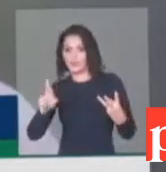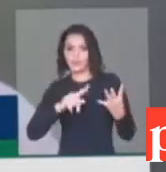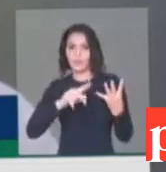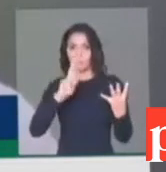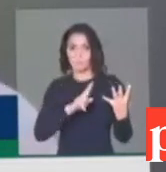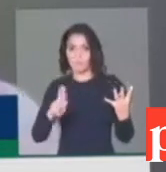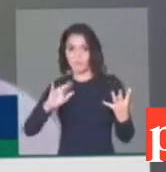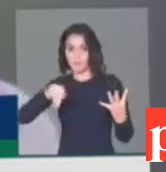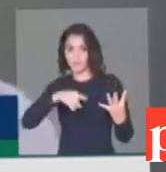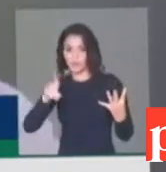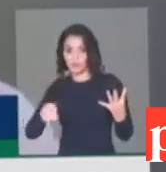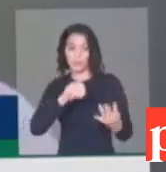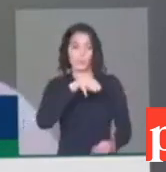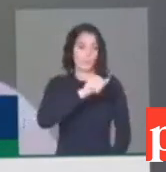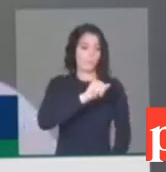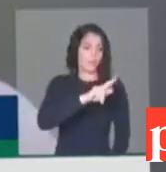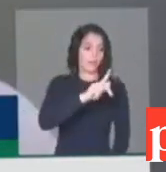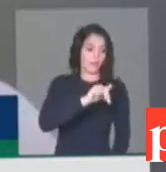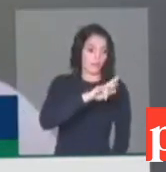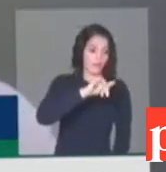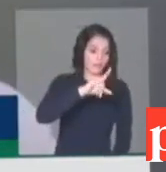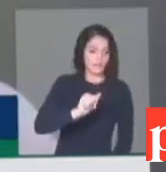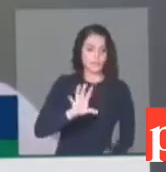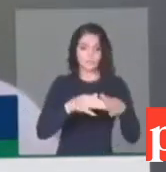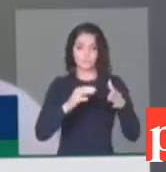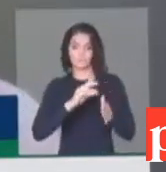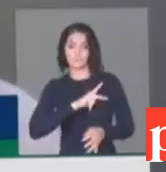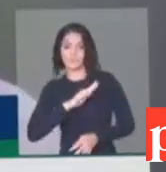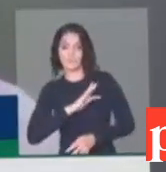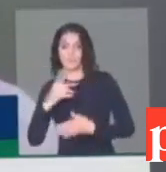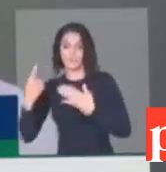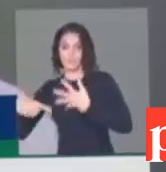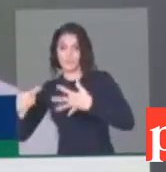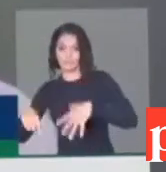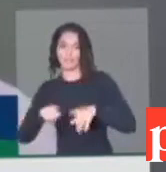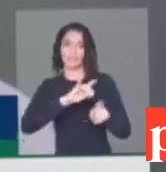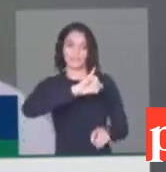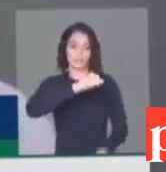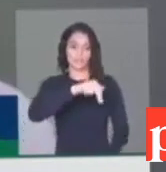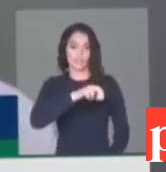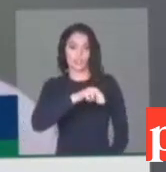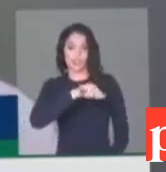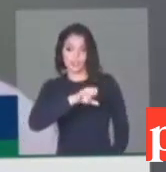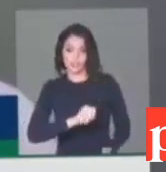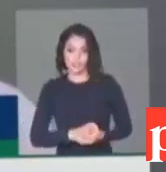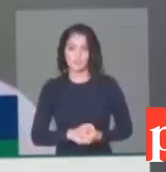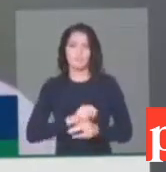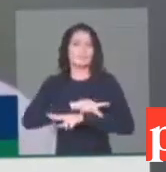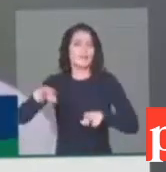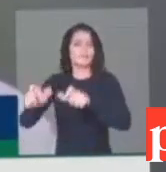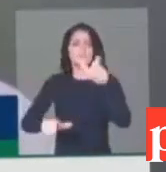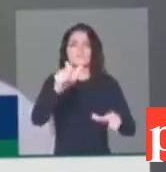Margarida Salomão, esses do PT e do PSOL que participaram ativamente, mas também do Janones, do Igor Tino, enfim, de